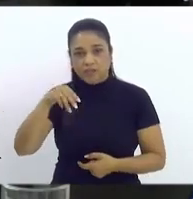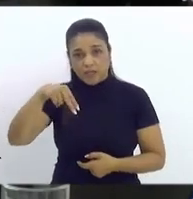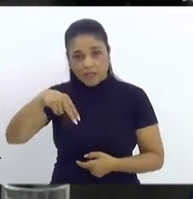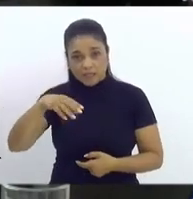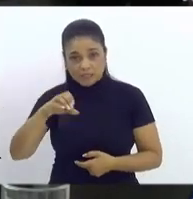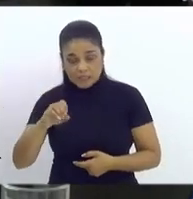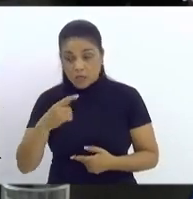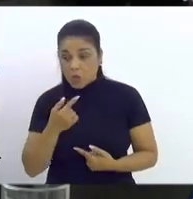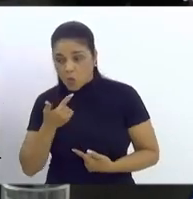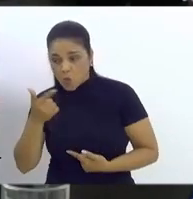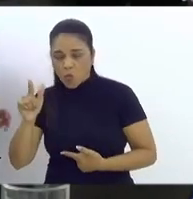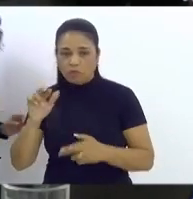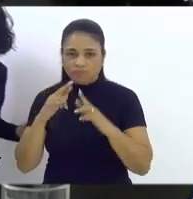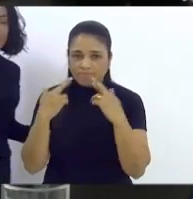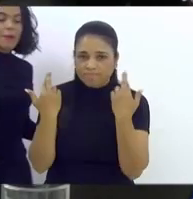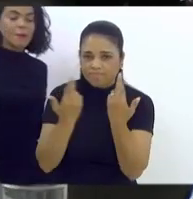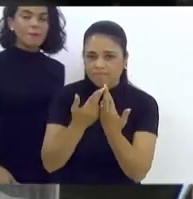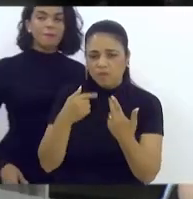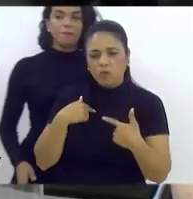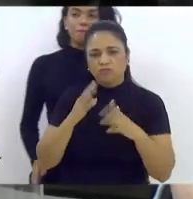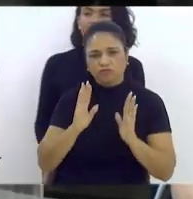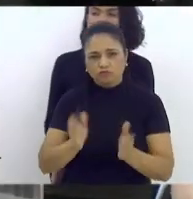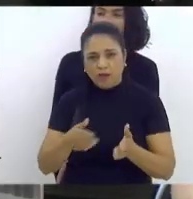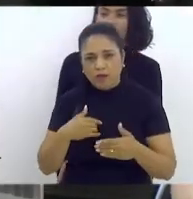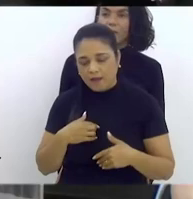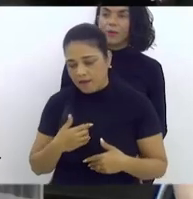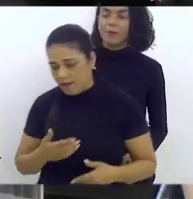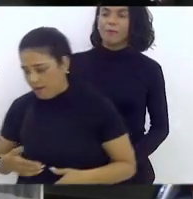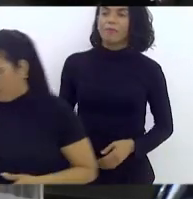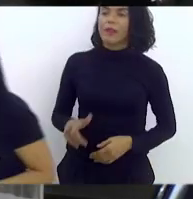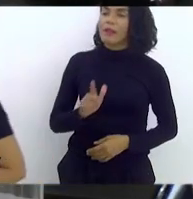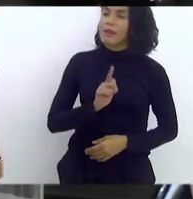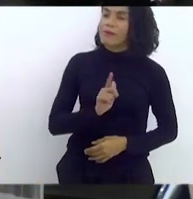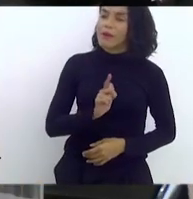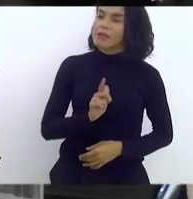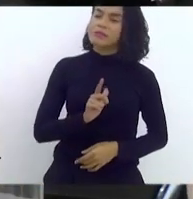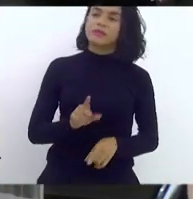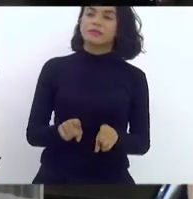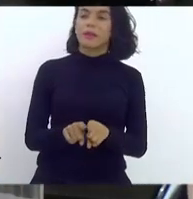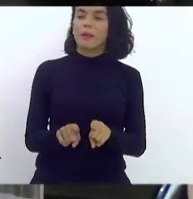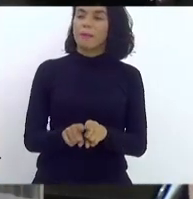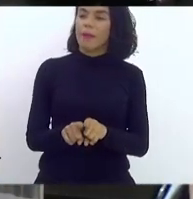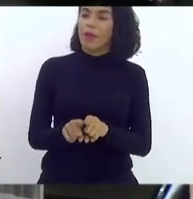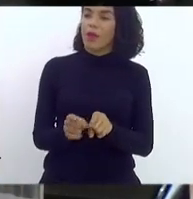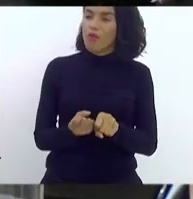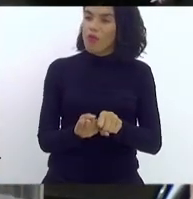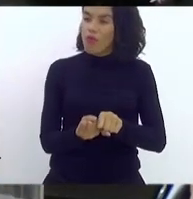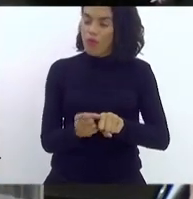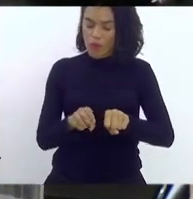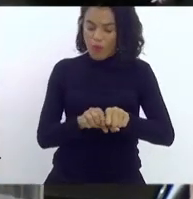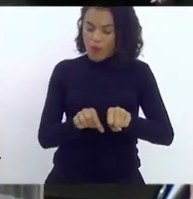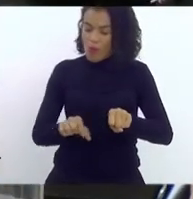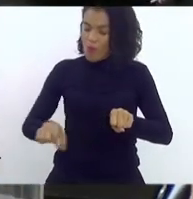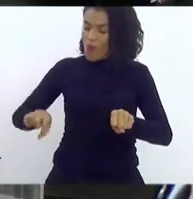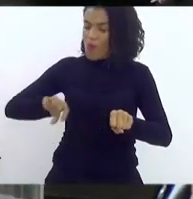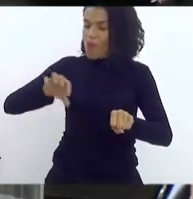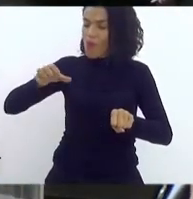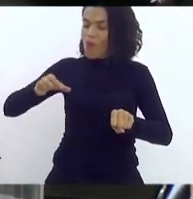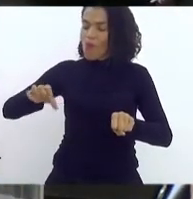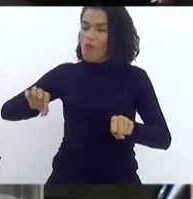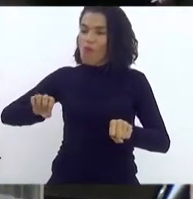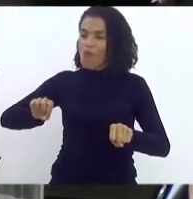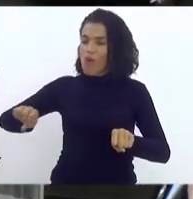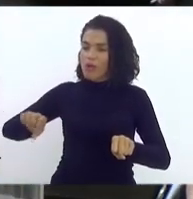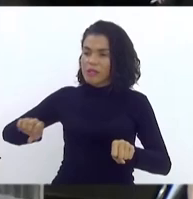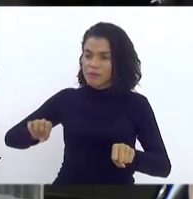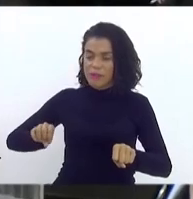comigo para que tivesse também esse fornecimento, esse equipamento,